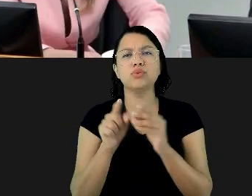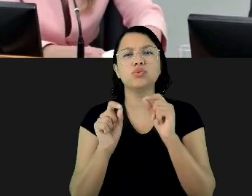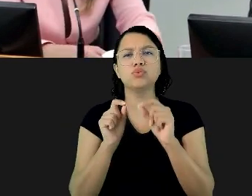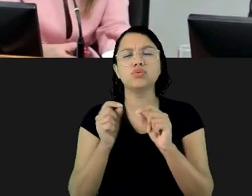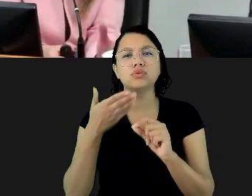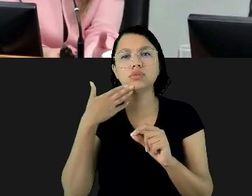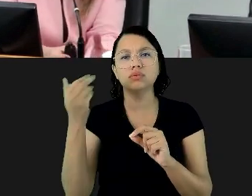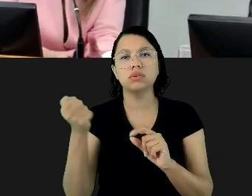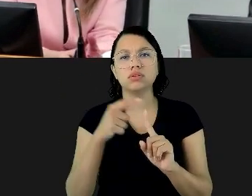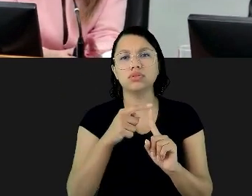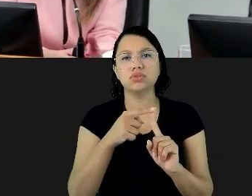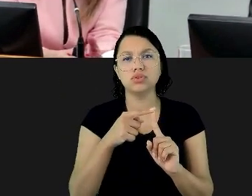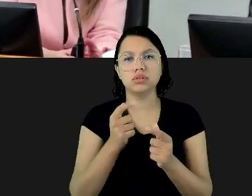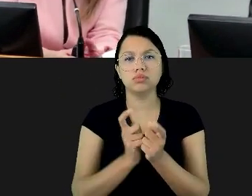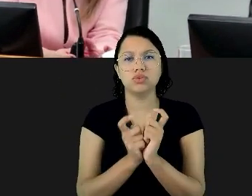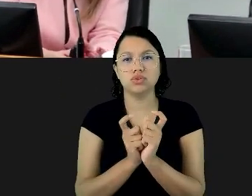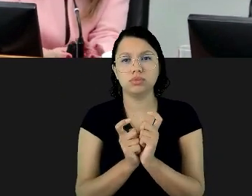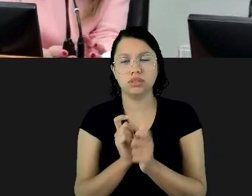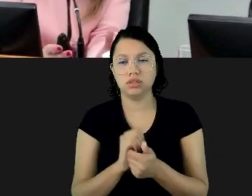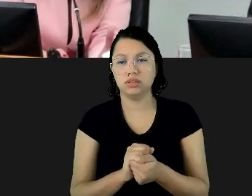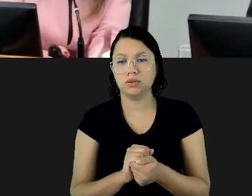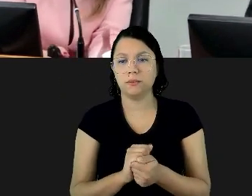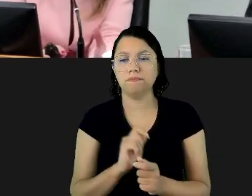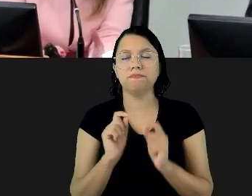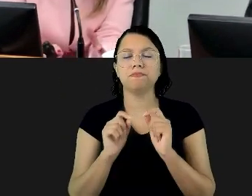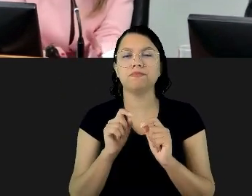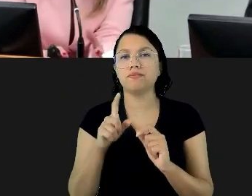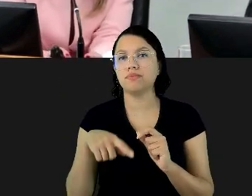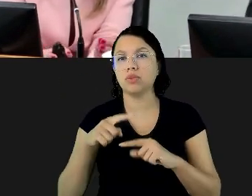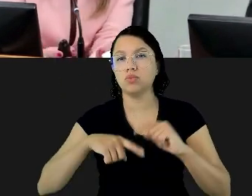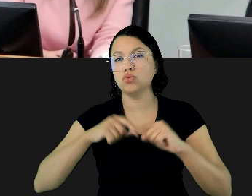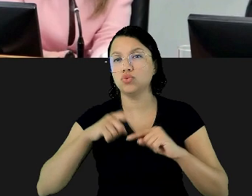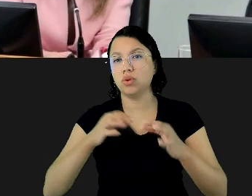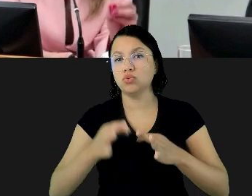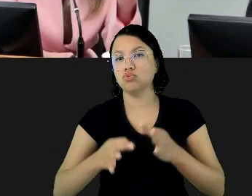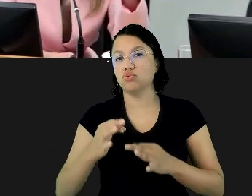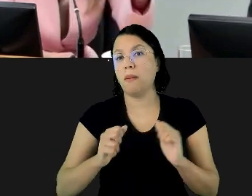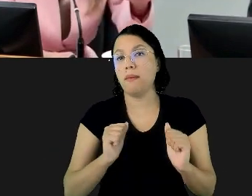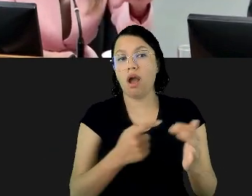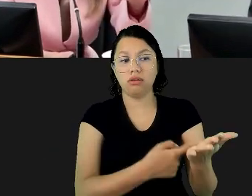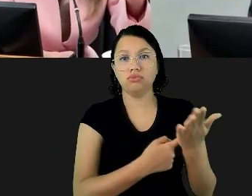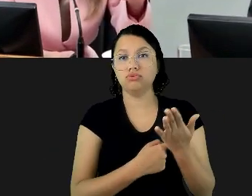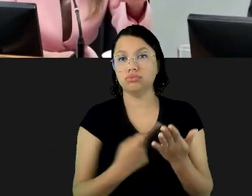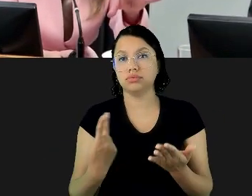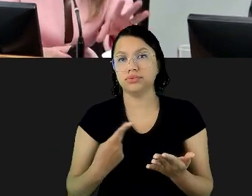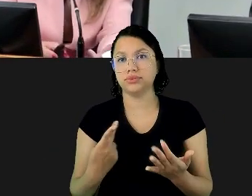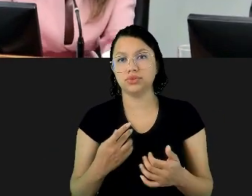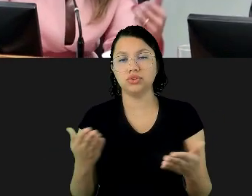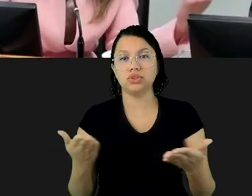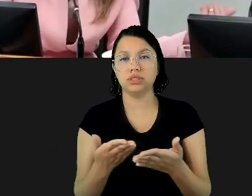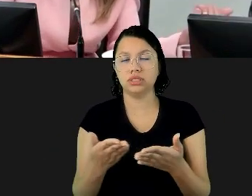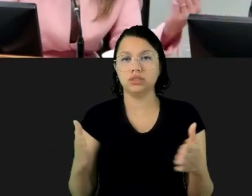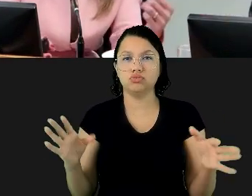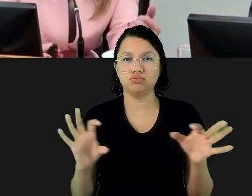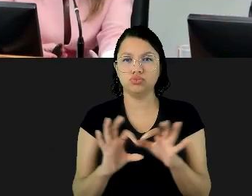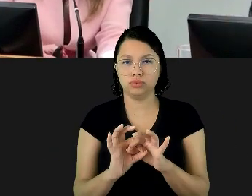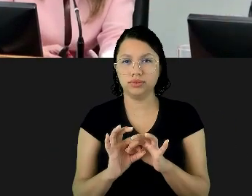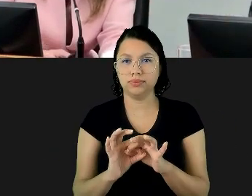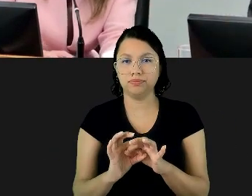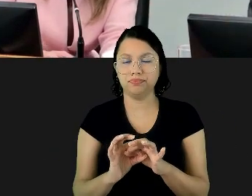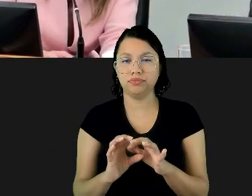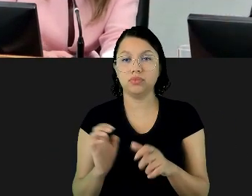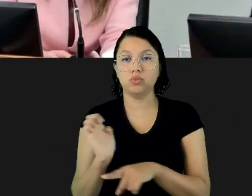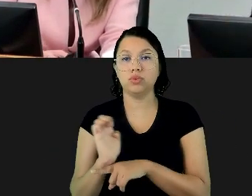administração, quais os instrumentos jurídicos que poderiam nos auxiliar aí nessa integração do estado de Mato Grosso do Sul com o Chaco Paraguaio,